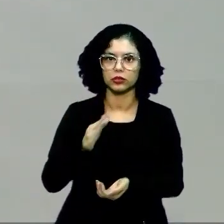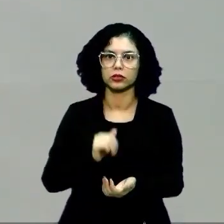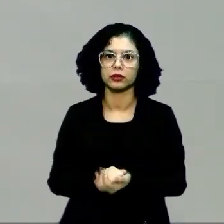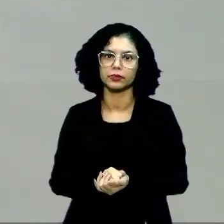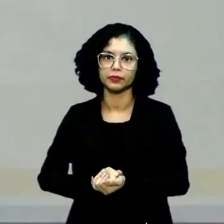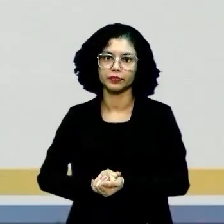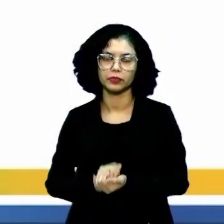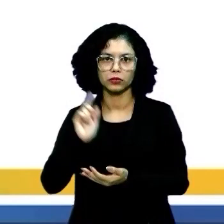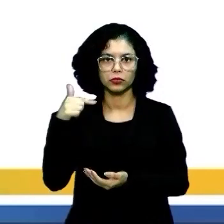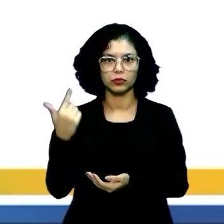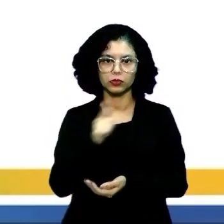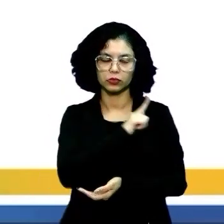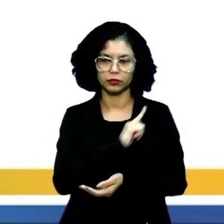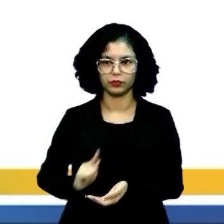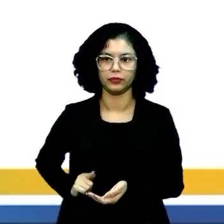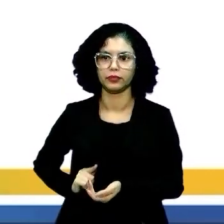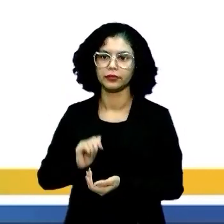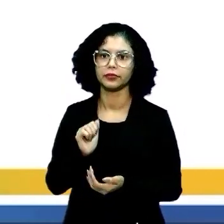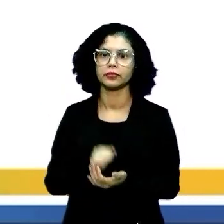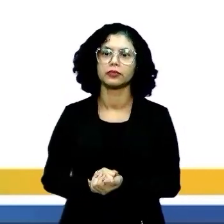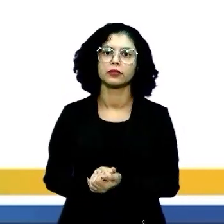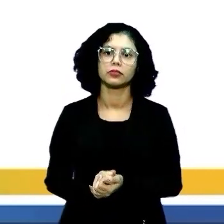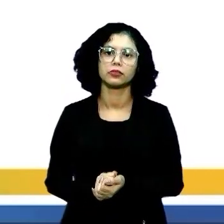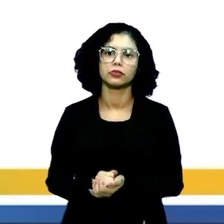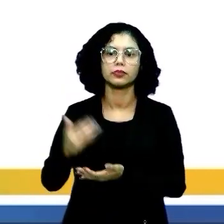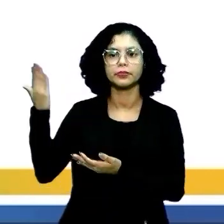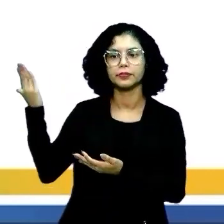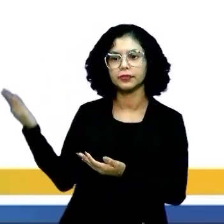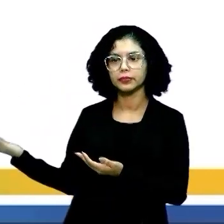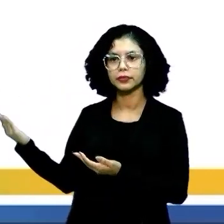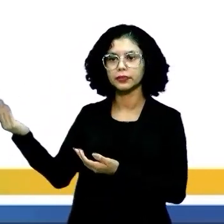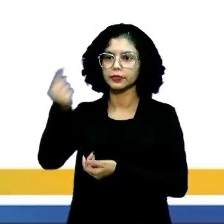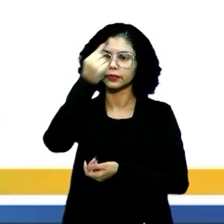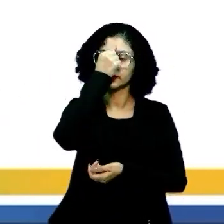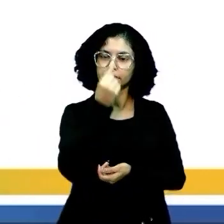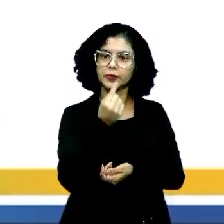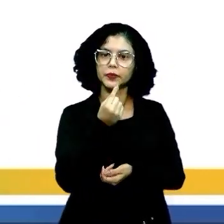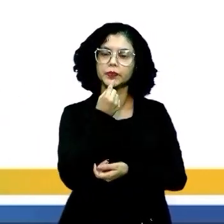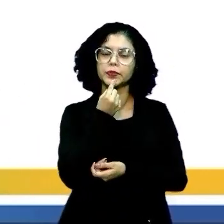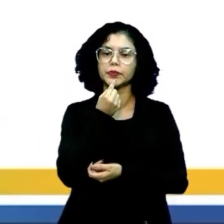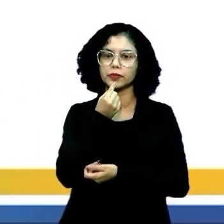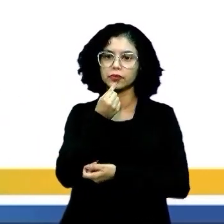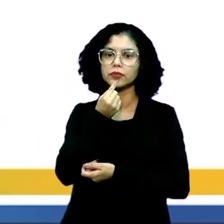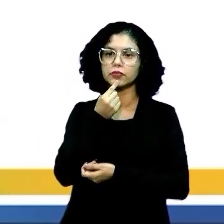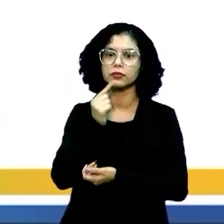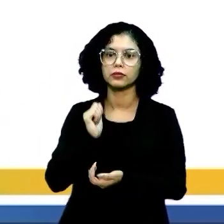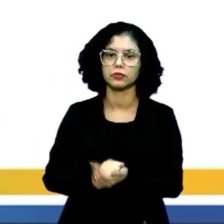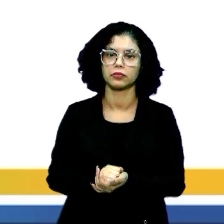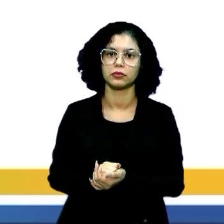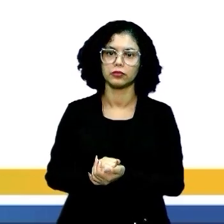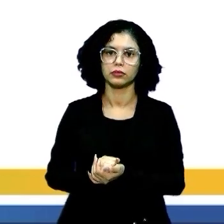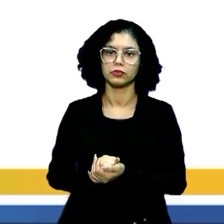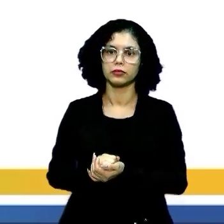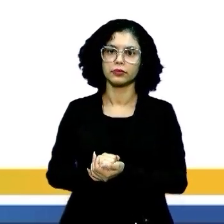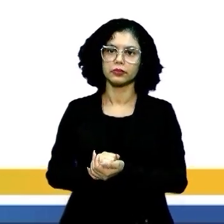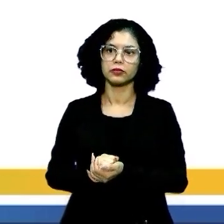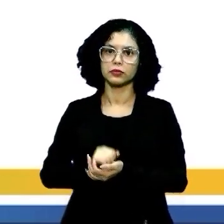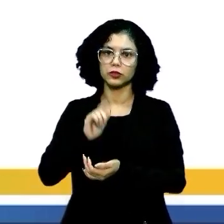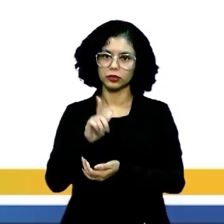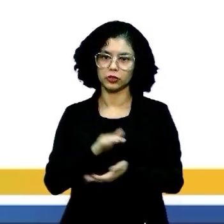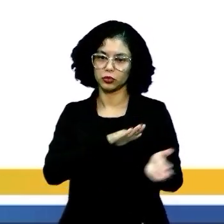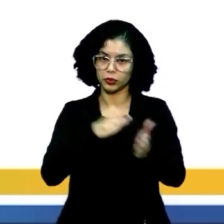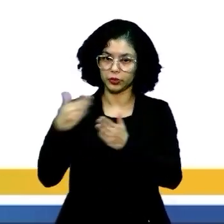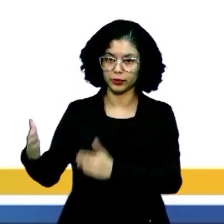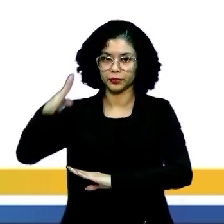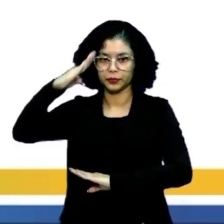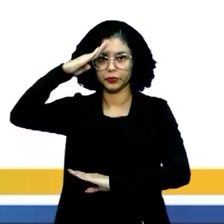Obama, certo? Então, aqui a gente vê, por exemplo, uma imagem de uma parte do